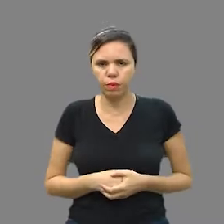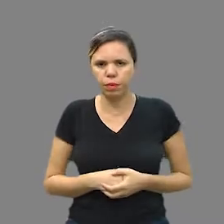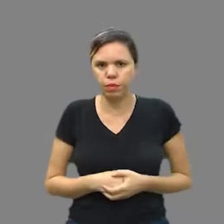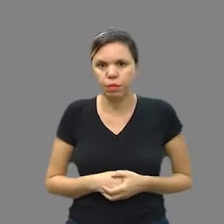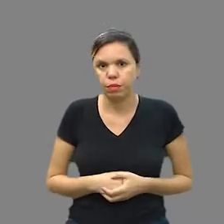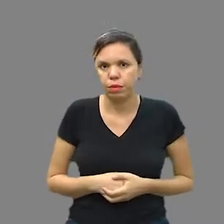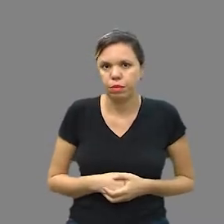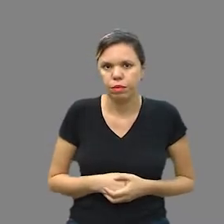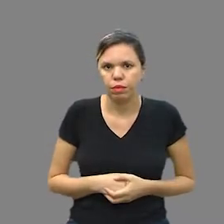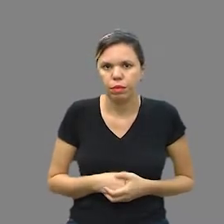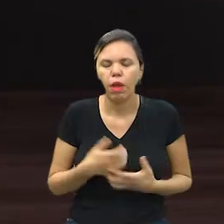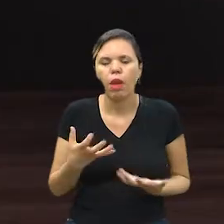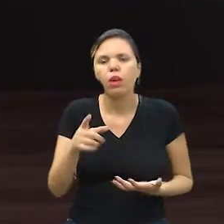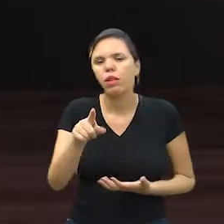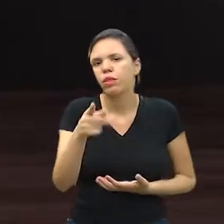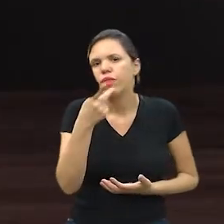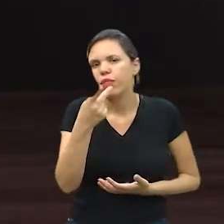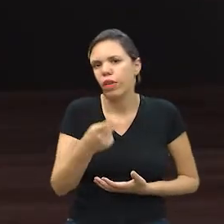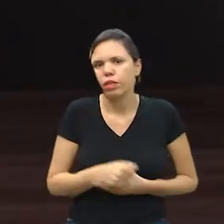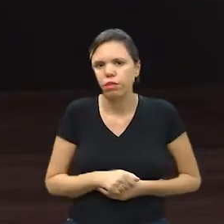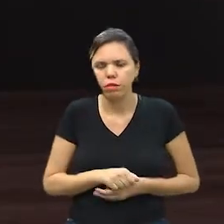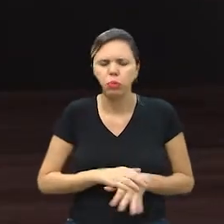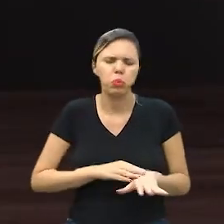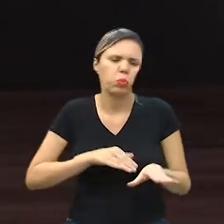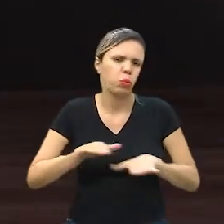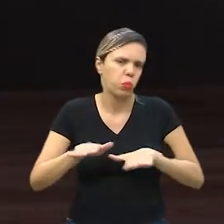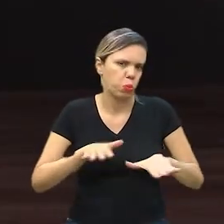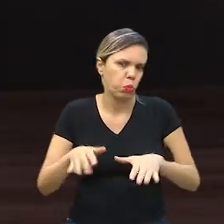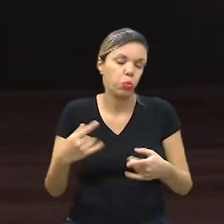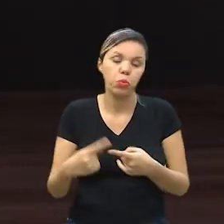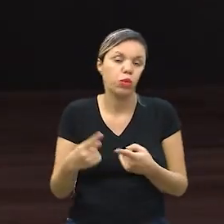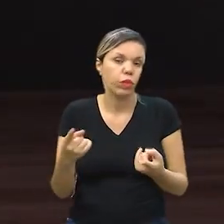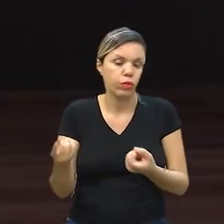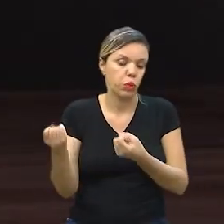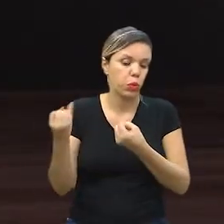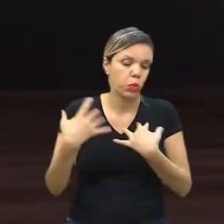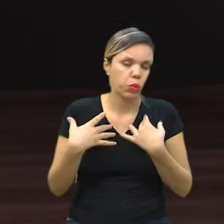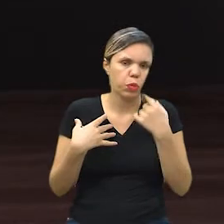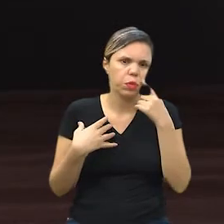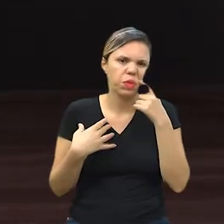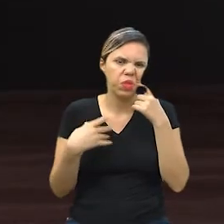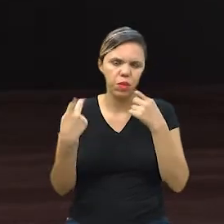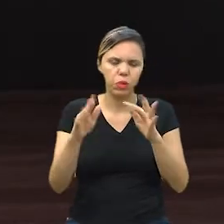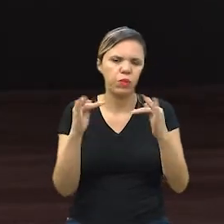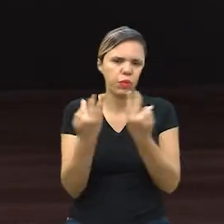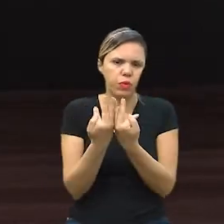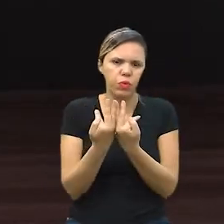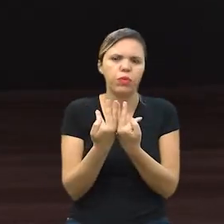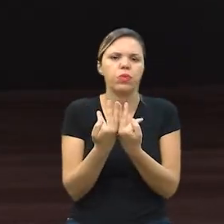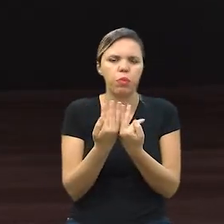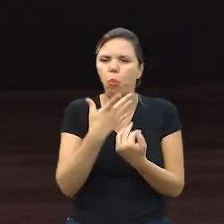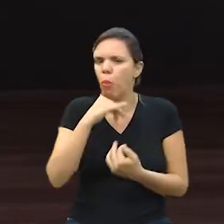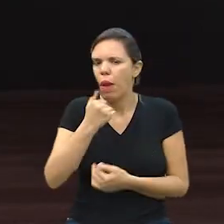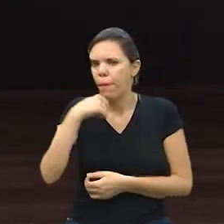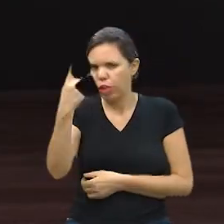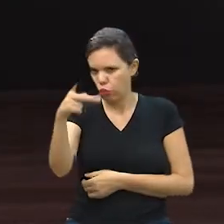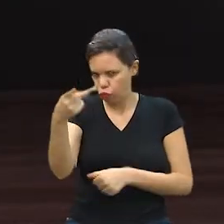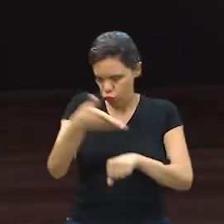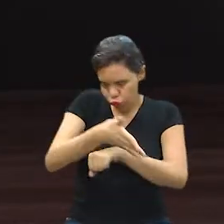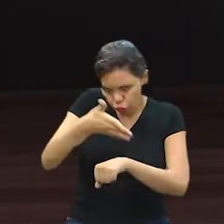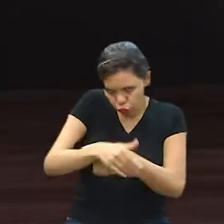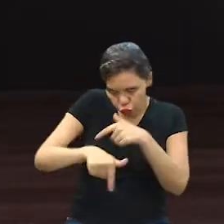pessoas e assim, eu queria que você falasse um pouquinho desse movimento, até porque você me contou que os seus pais